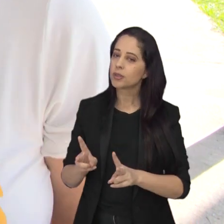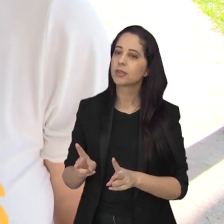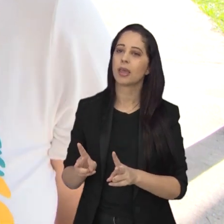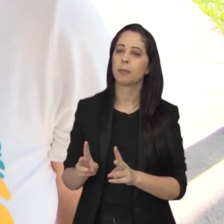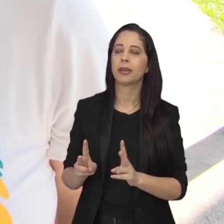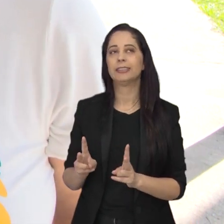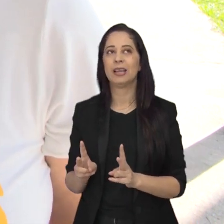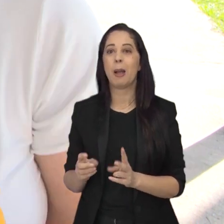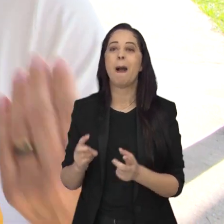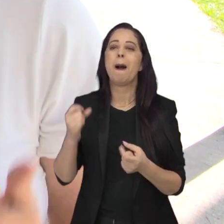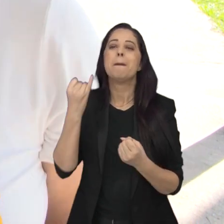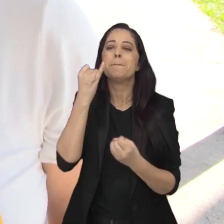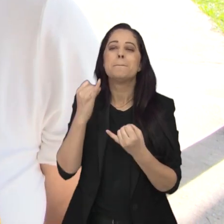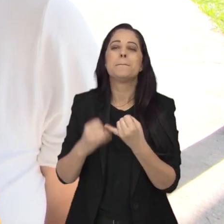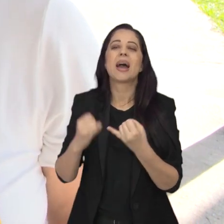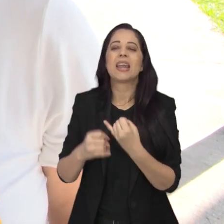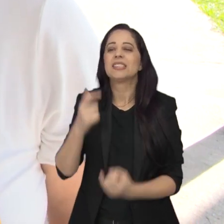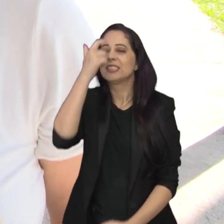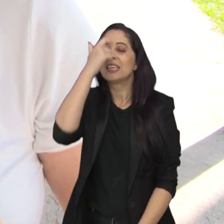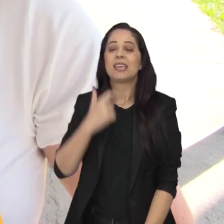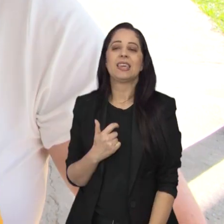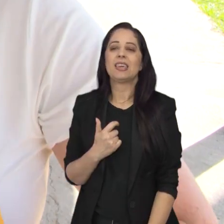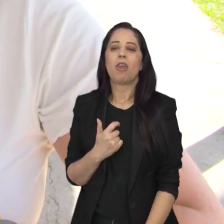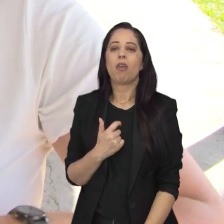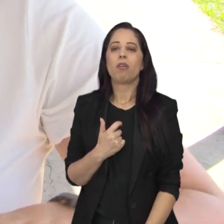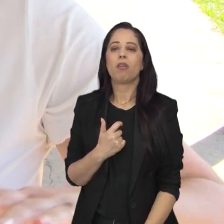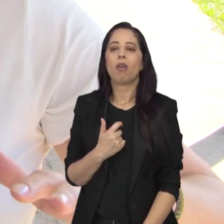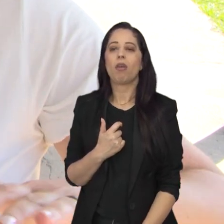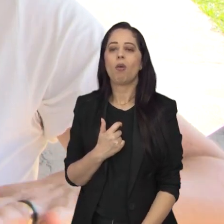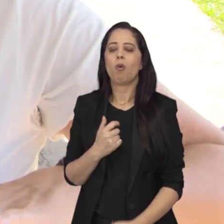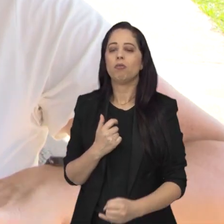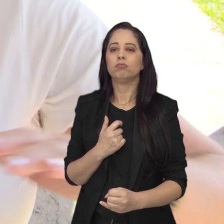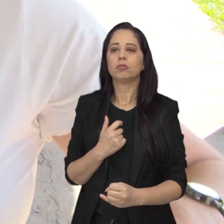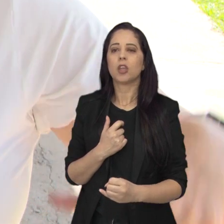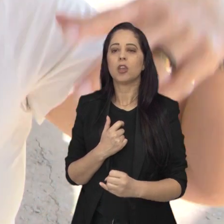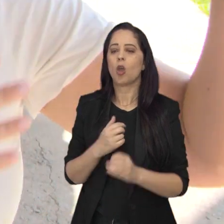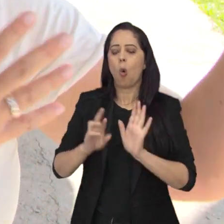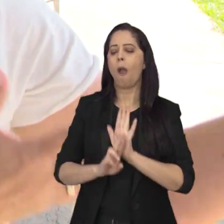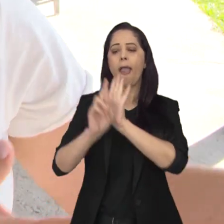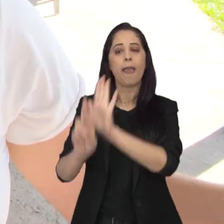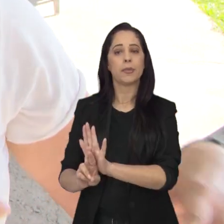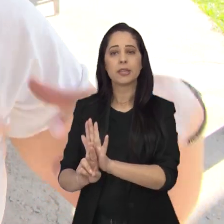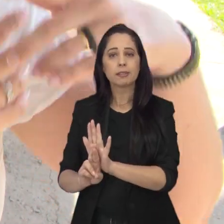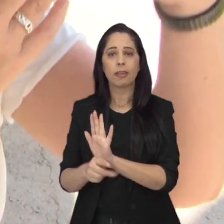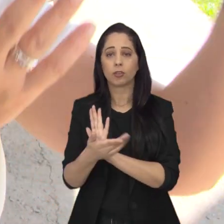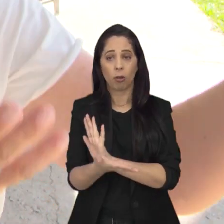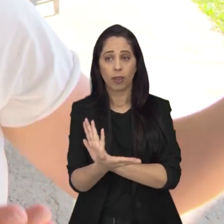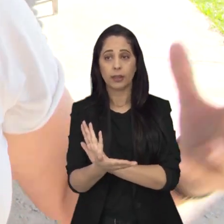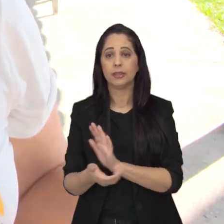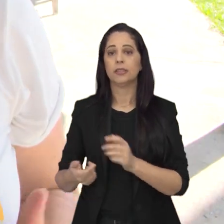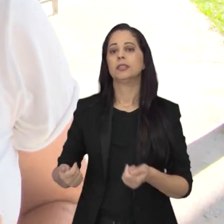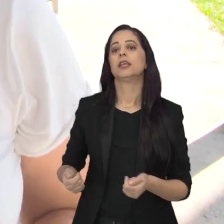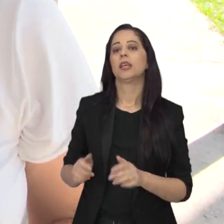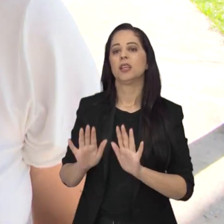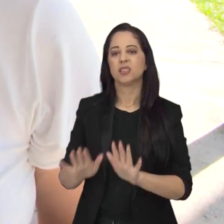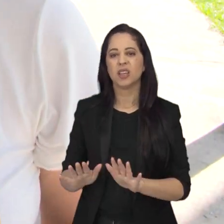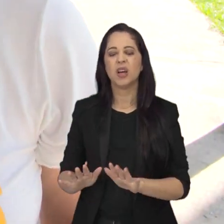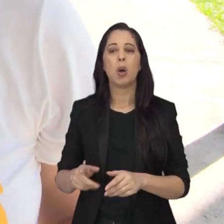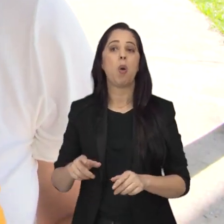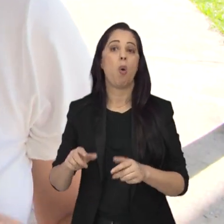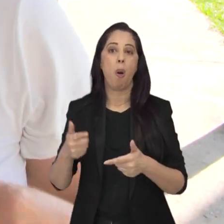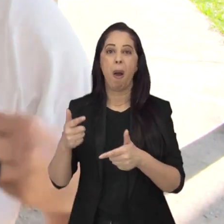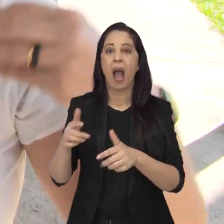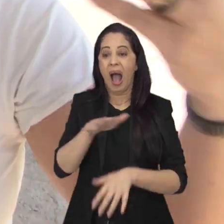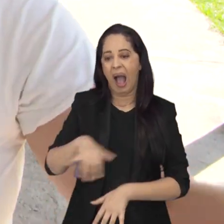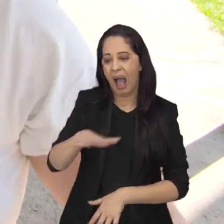muito a voz das pessoas que me procuram. E as demandas são enormes, desde esporte, de espaço como esse, quanto